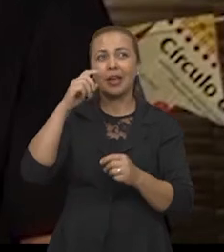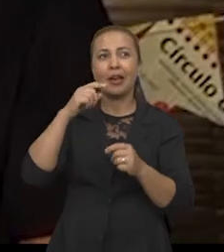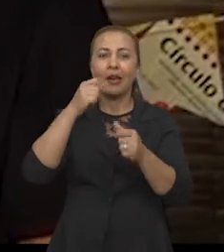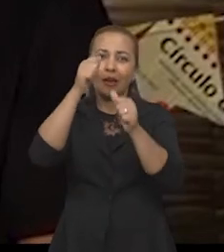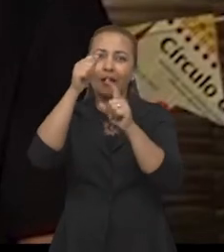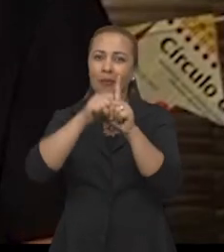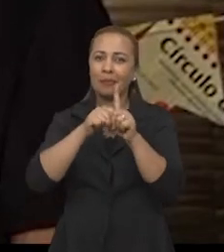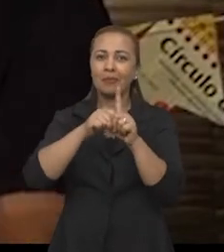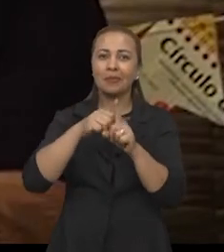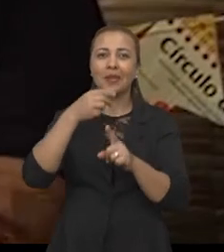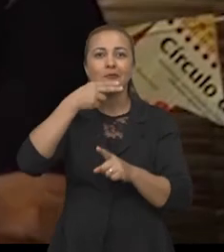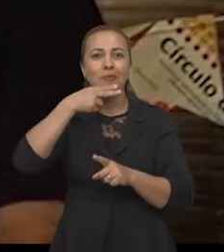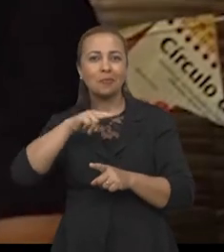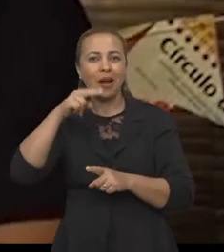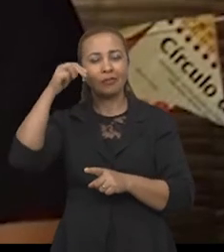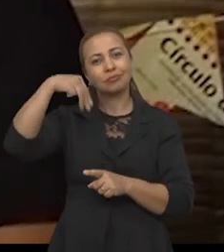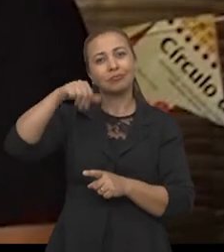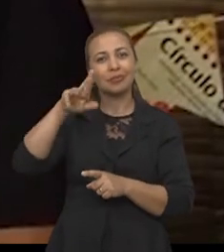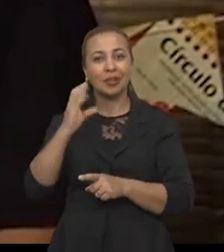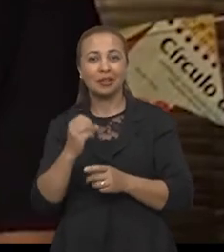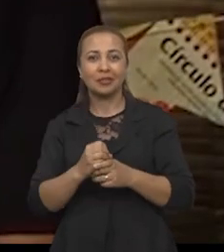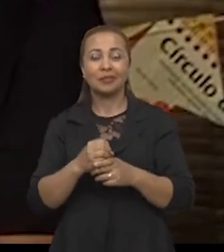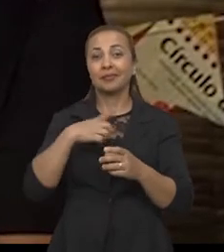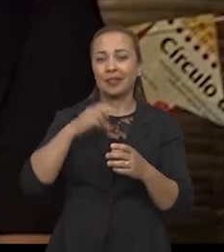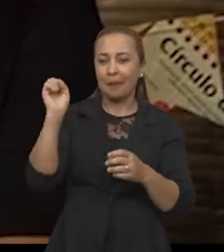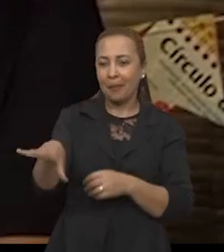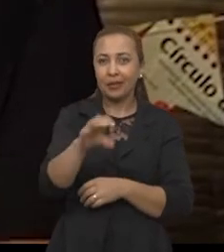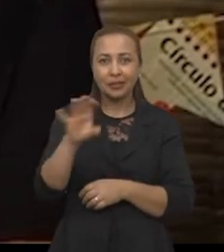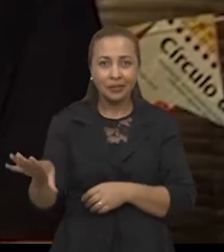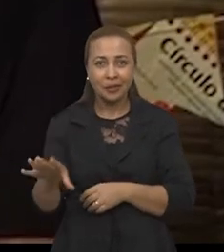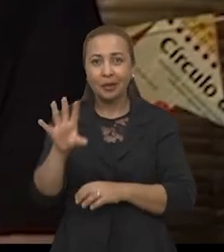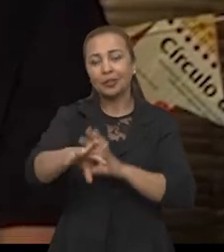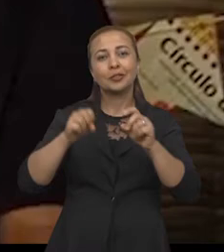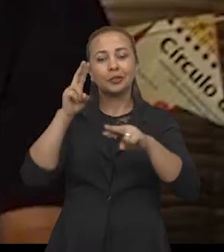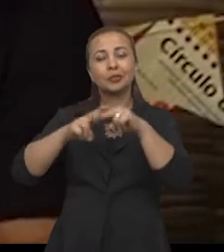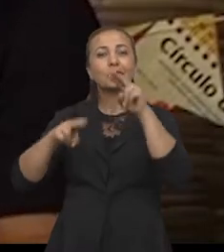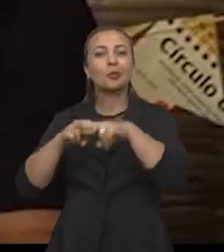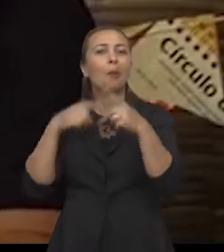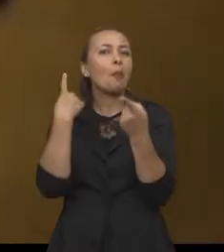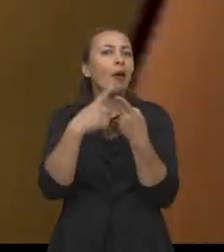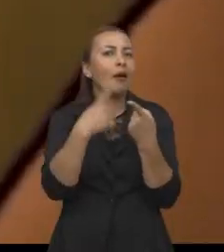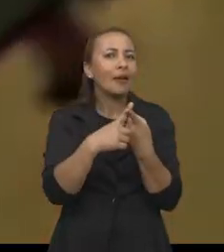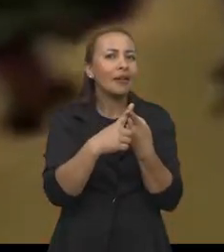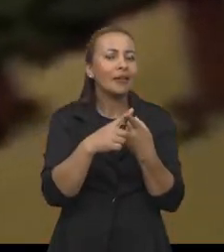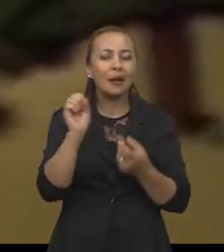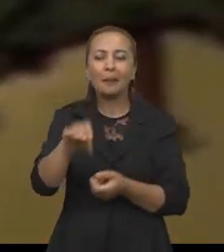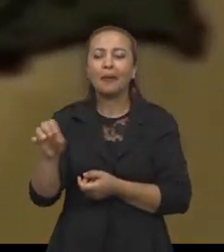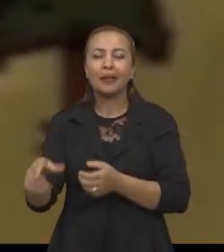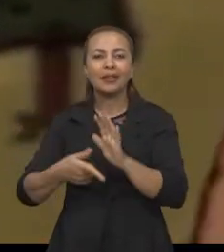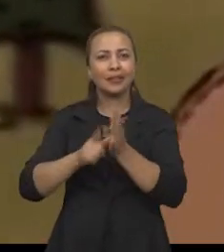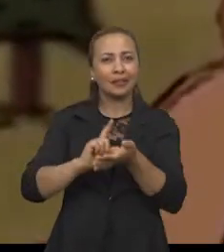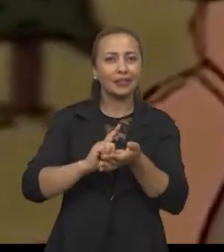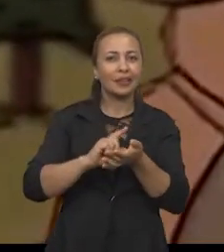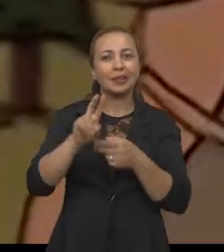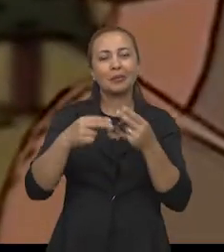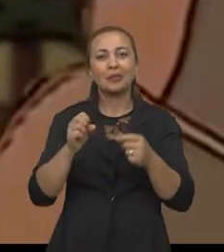São José, né? É, coloca, faz a plantação e se colhe no São João. Por que no São João? A história